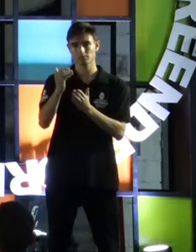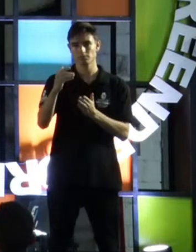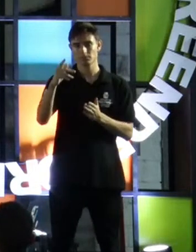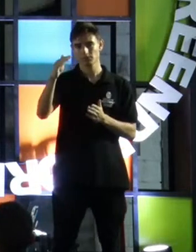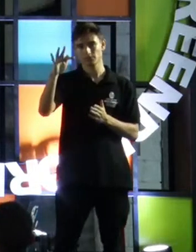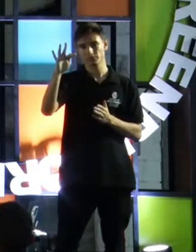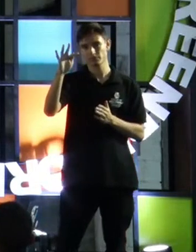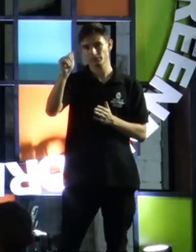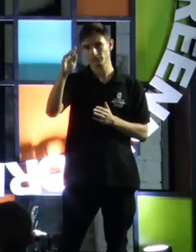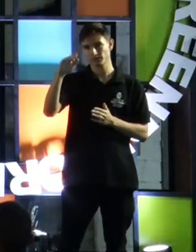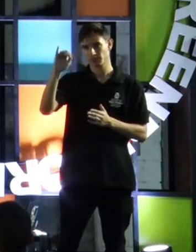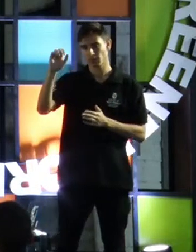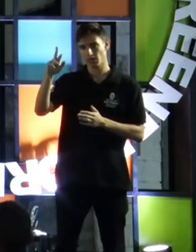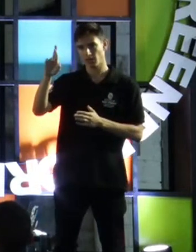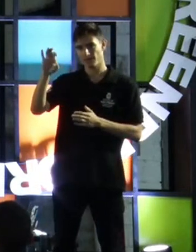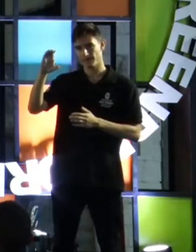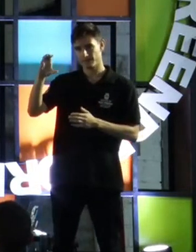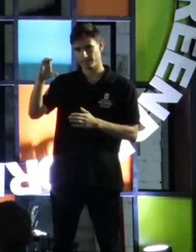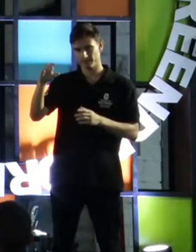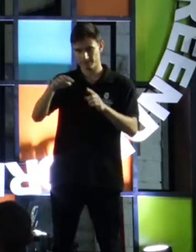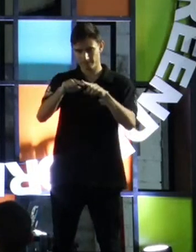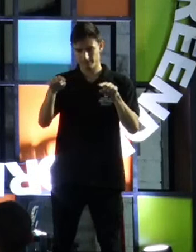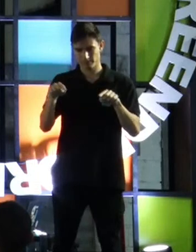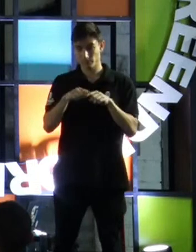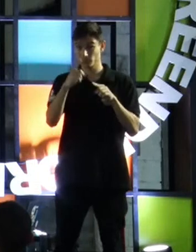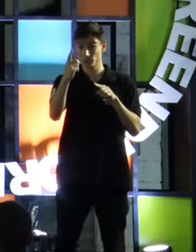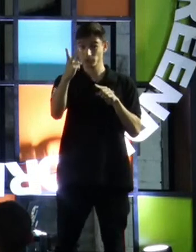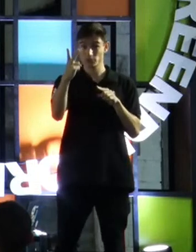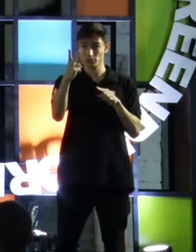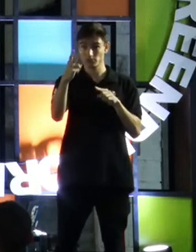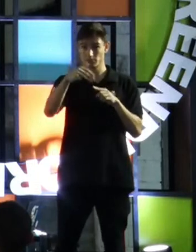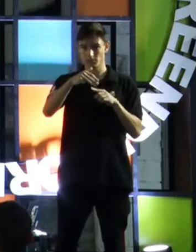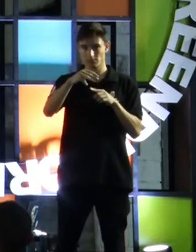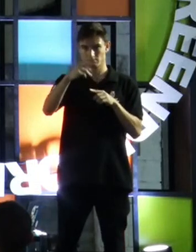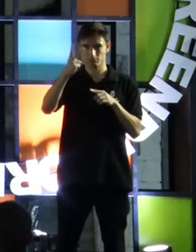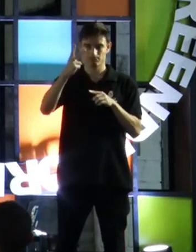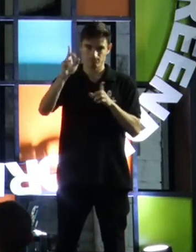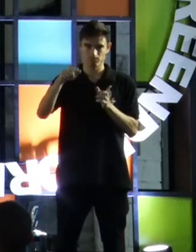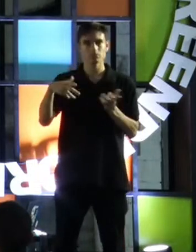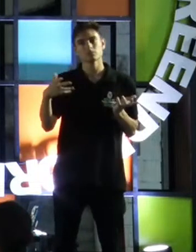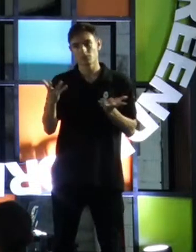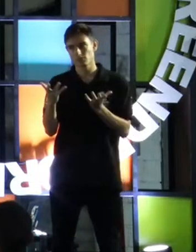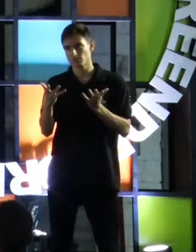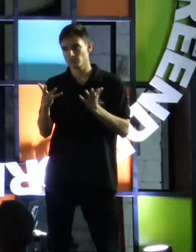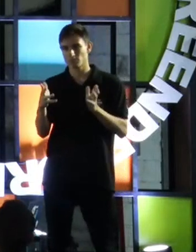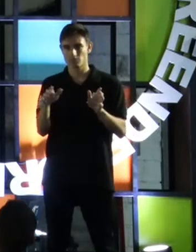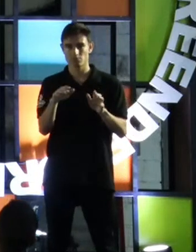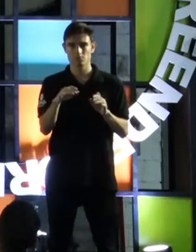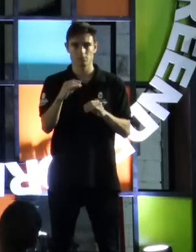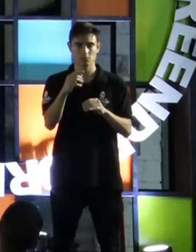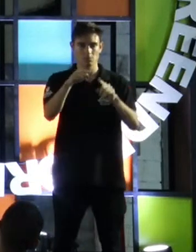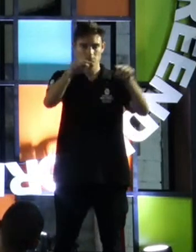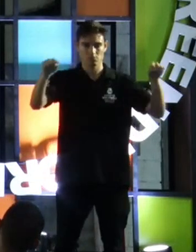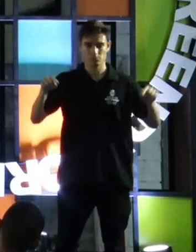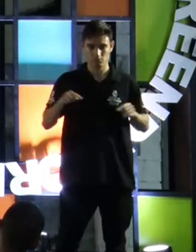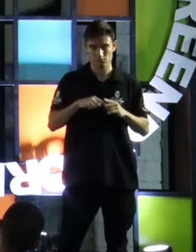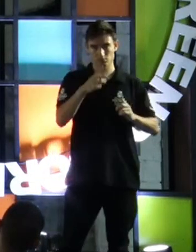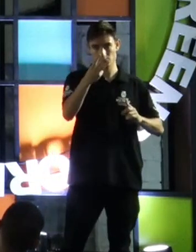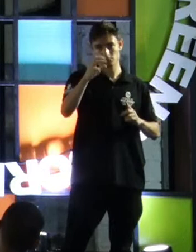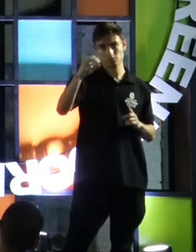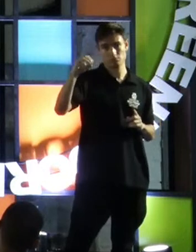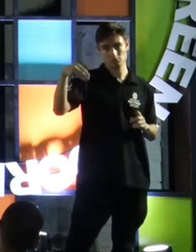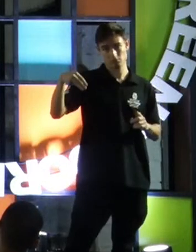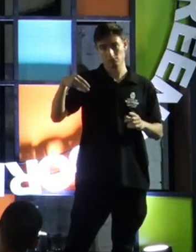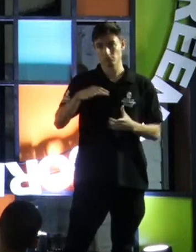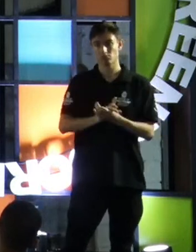Hack, inicialmente numa salinha de 12 metros quadrados, e depois, hoje a gente está no Porto Digital, num espaço de 300 metros.